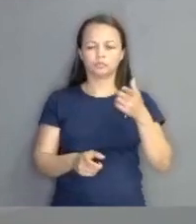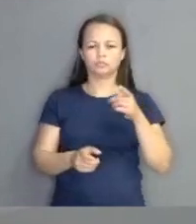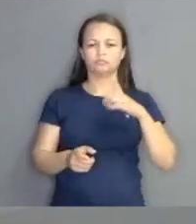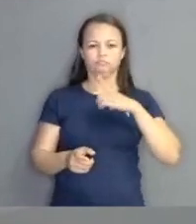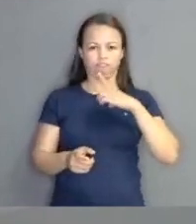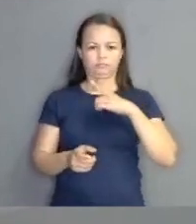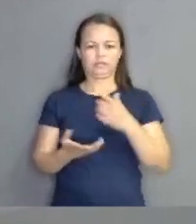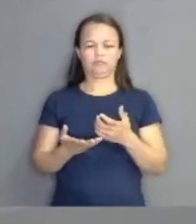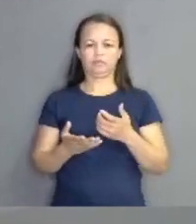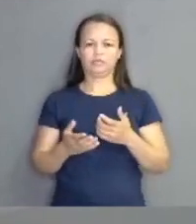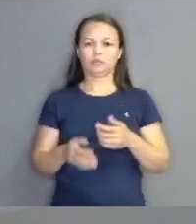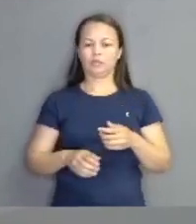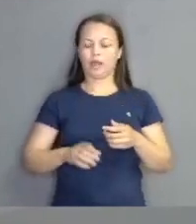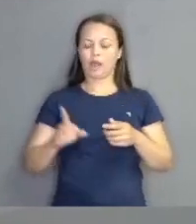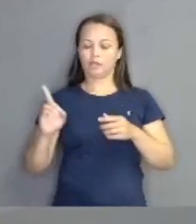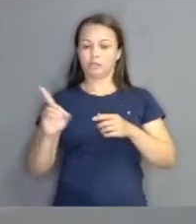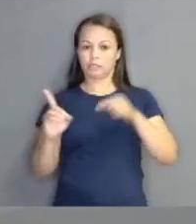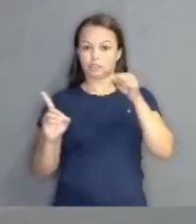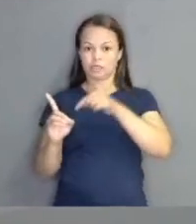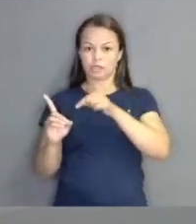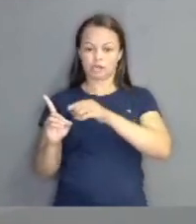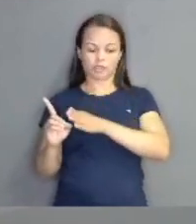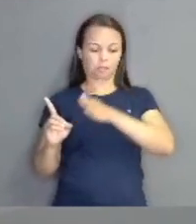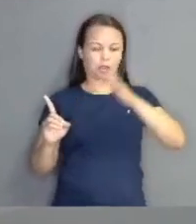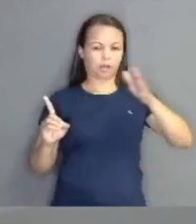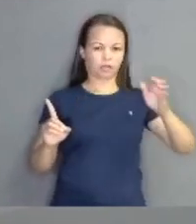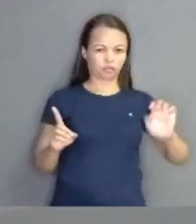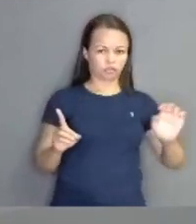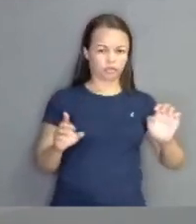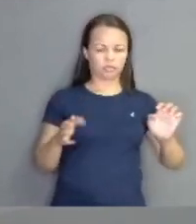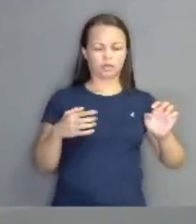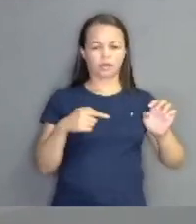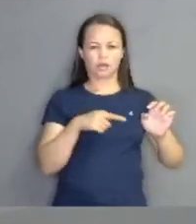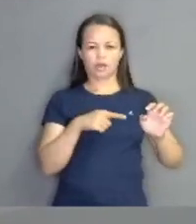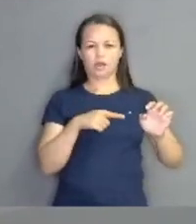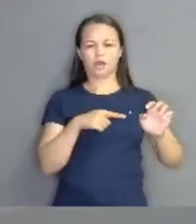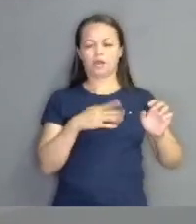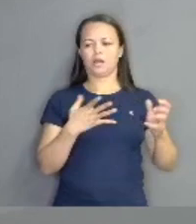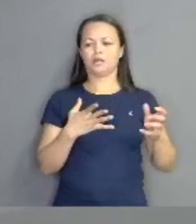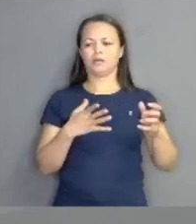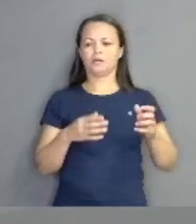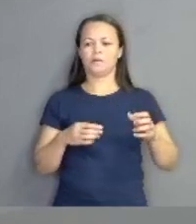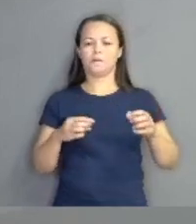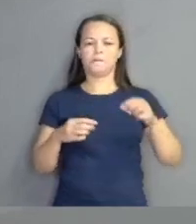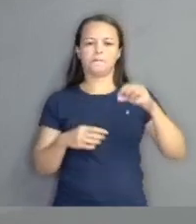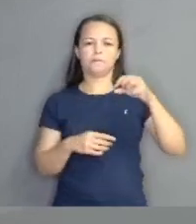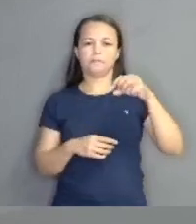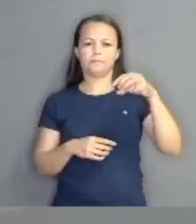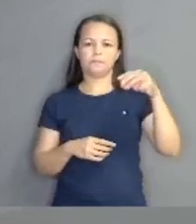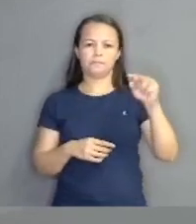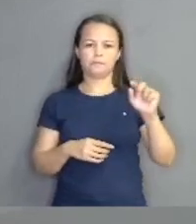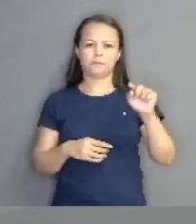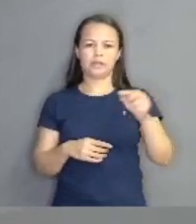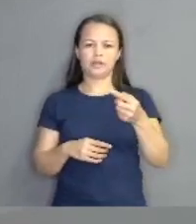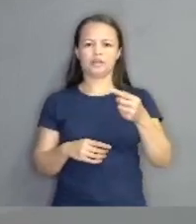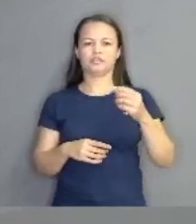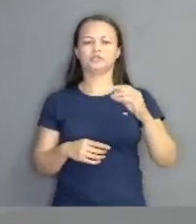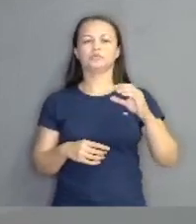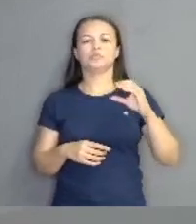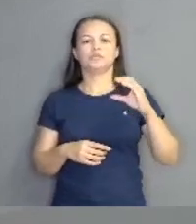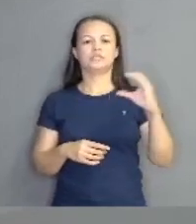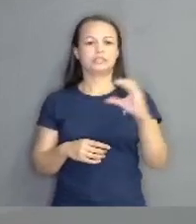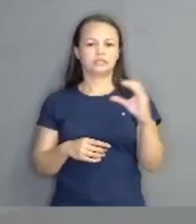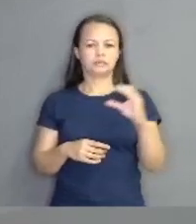da direita para a esquerda, tá? Ó, milésimo, centésimo, décimo,